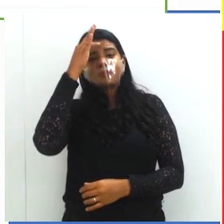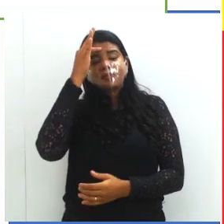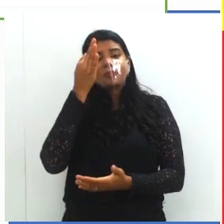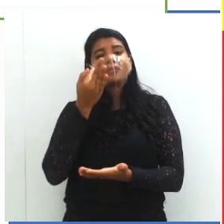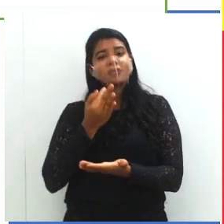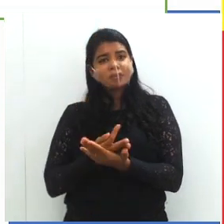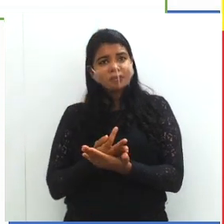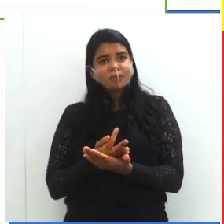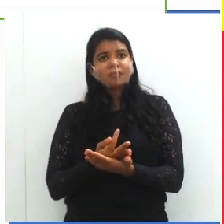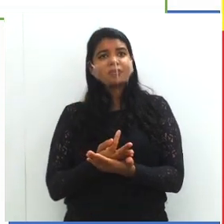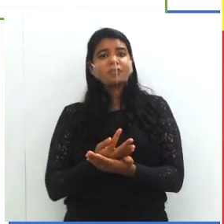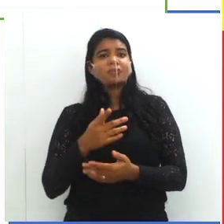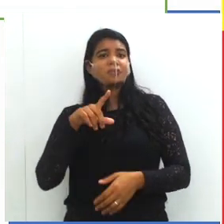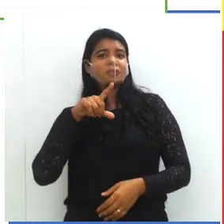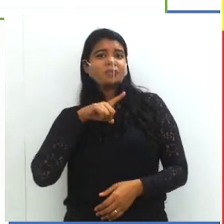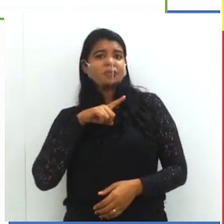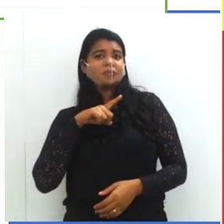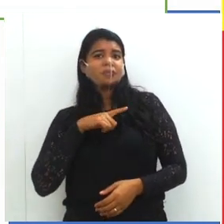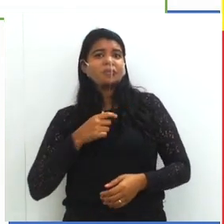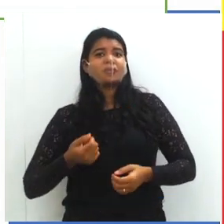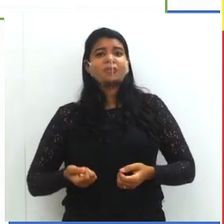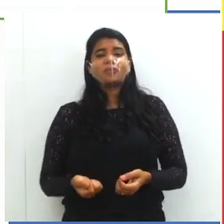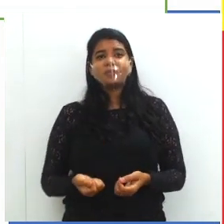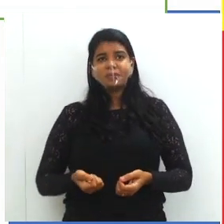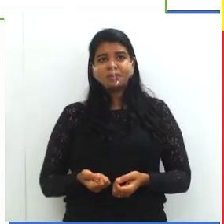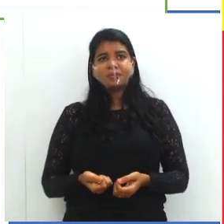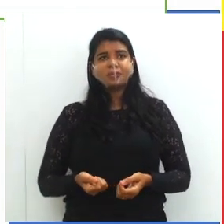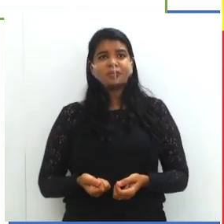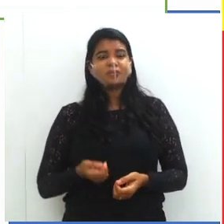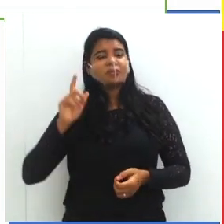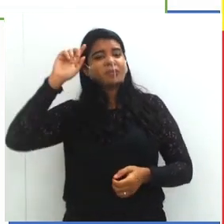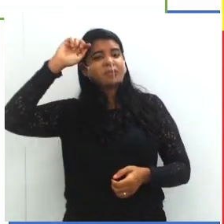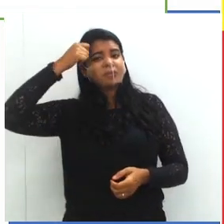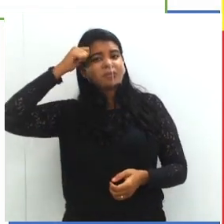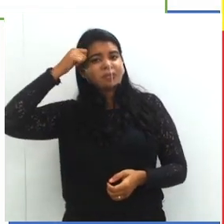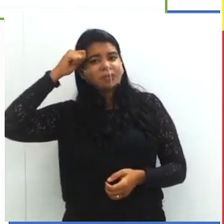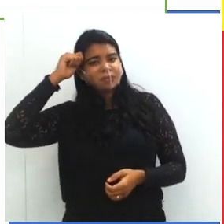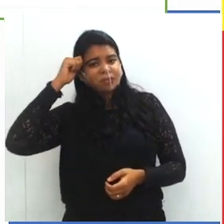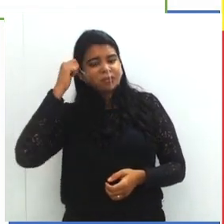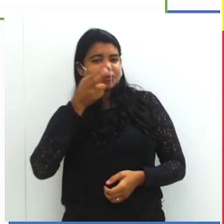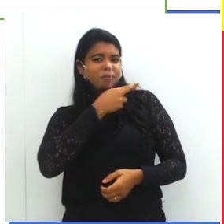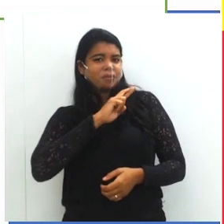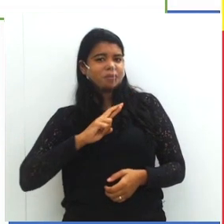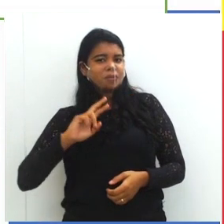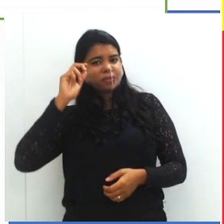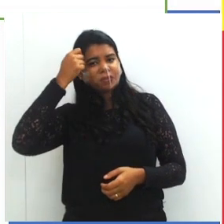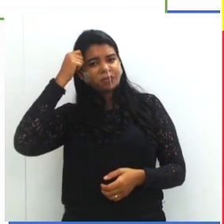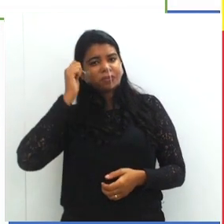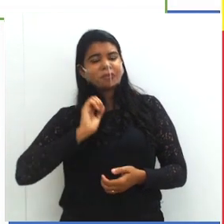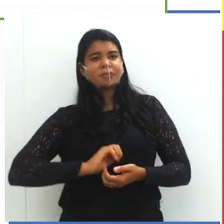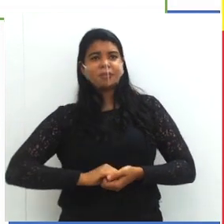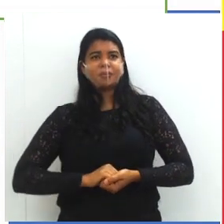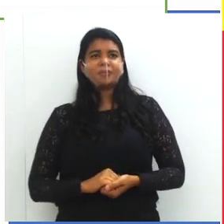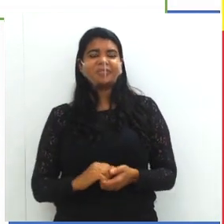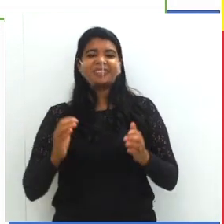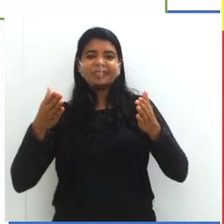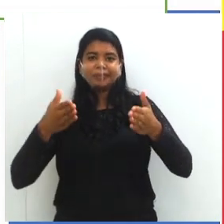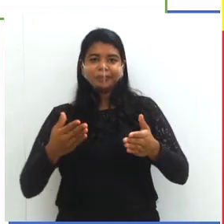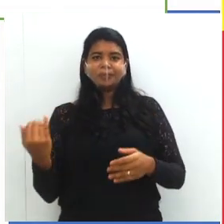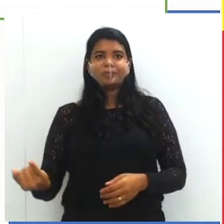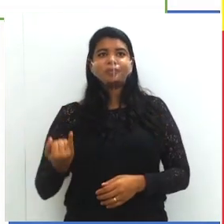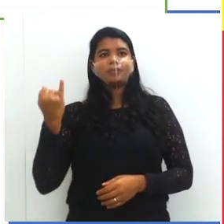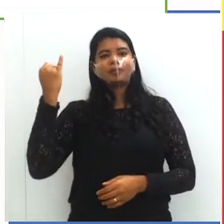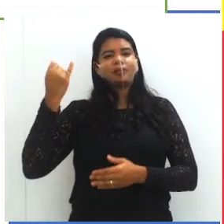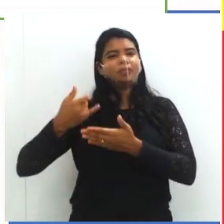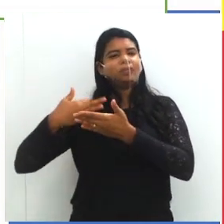professarem uma fé, no caso aí que nós temos, uma fé de matriz africana. Vejam só, olhem esse ponto